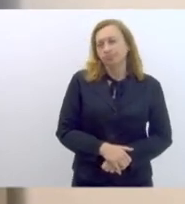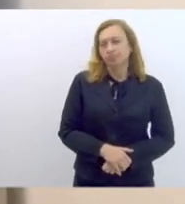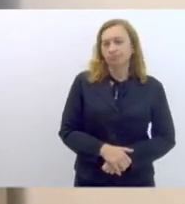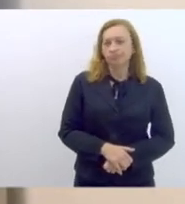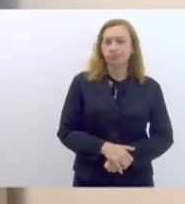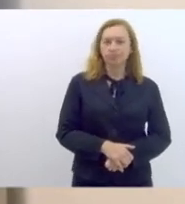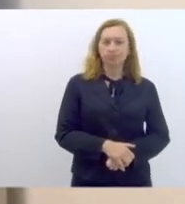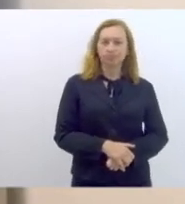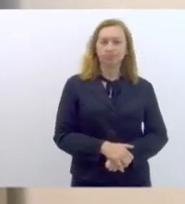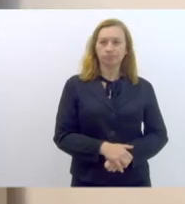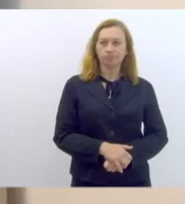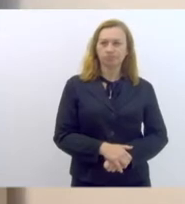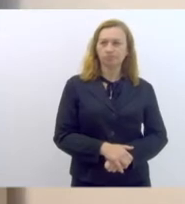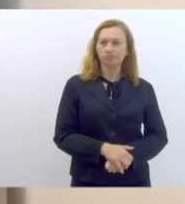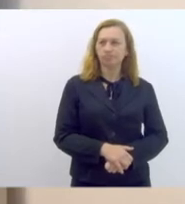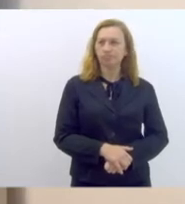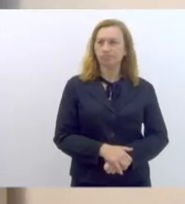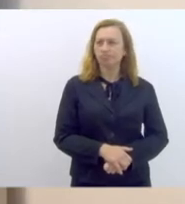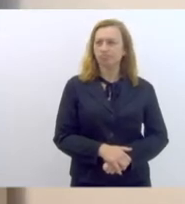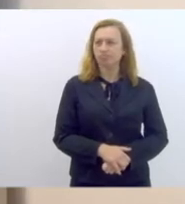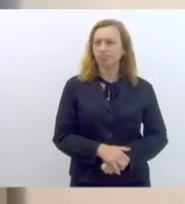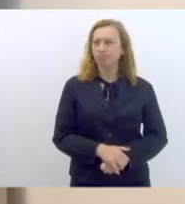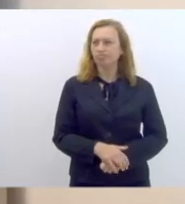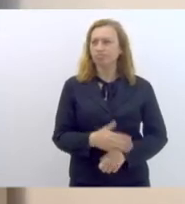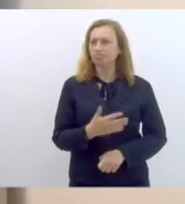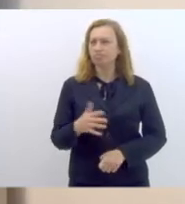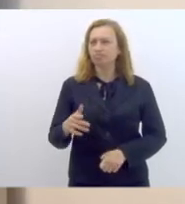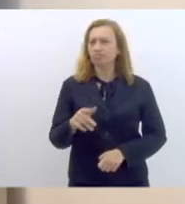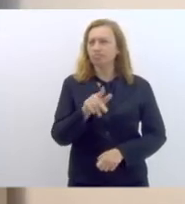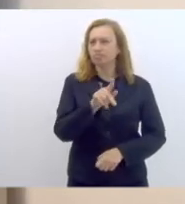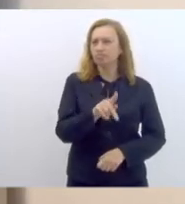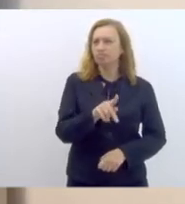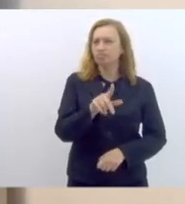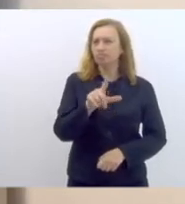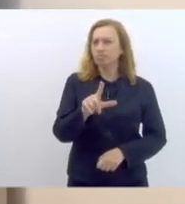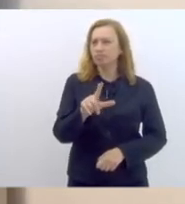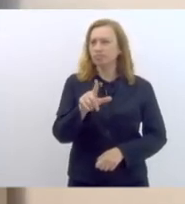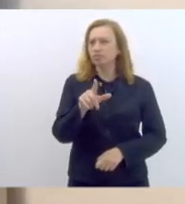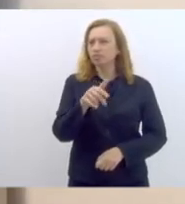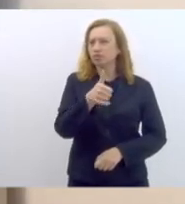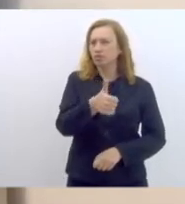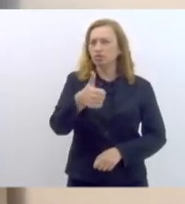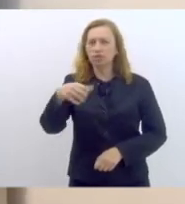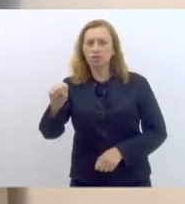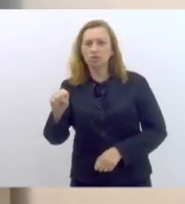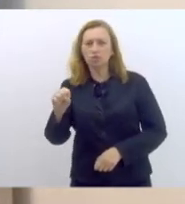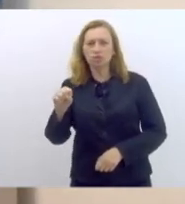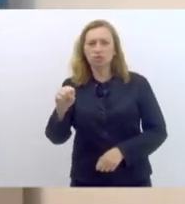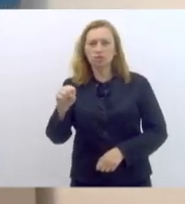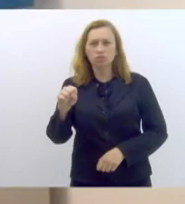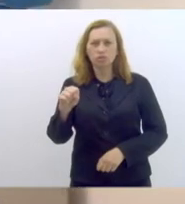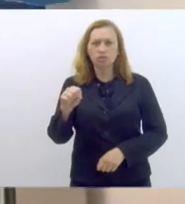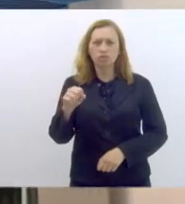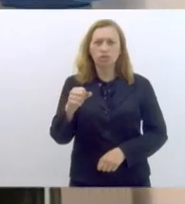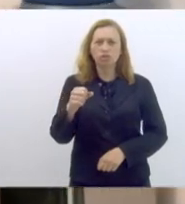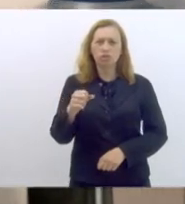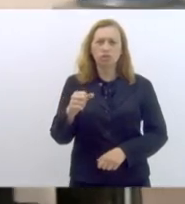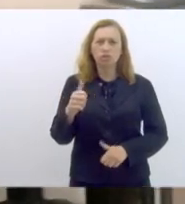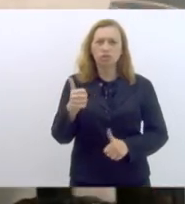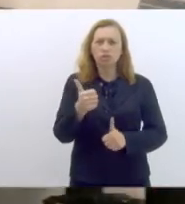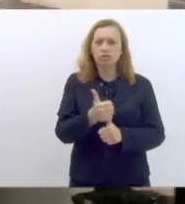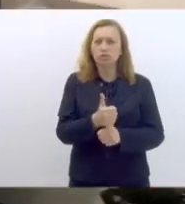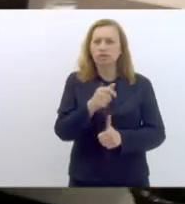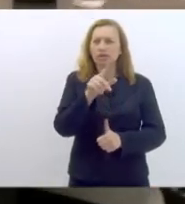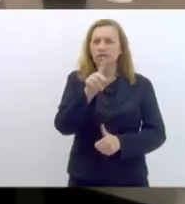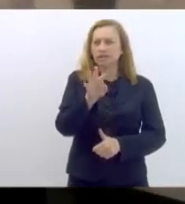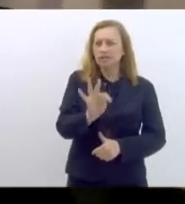Ela não existe mais, o BNDES acabou com a TJLP em 2018 e... Em seu lugar, entrou a